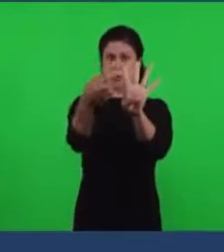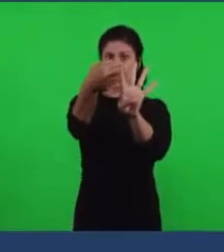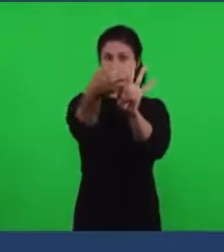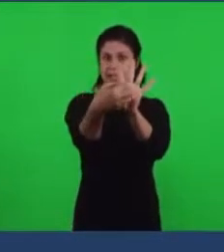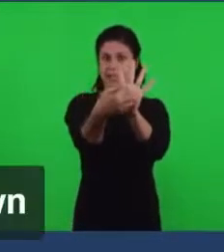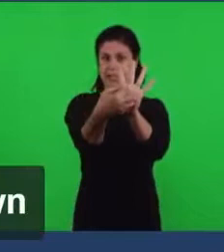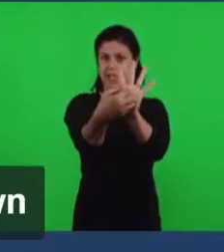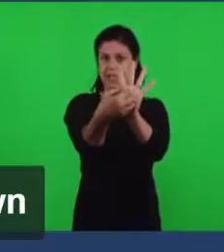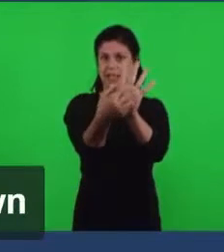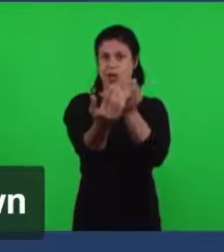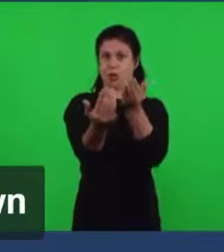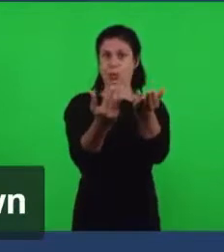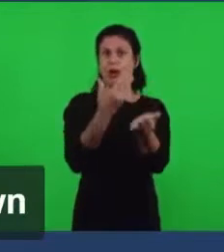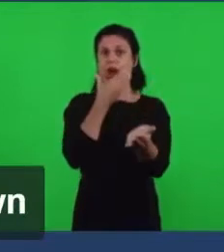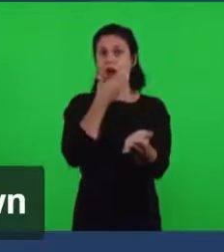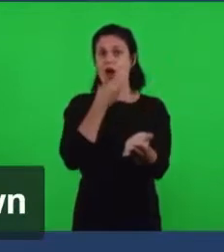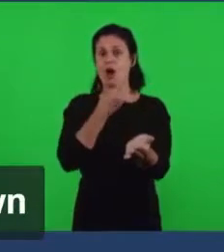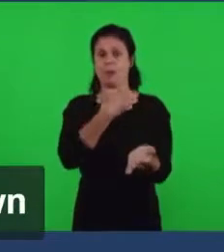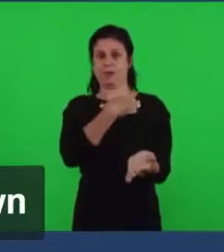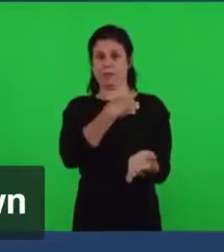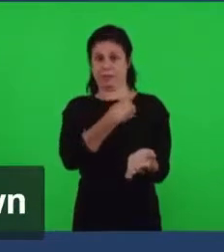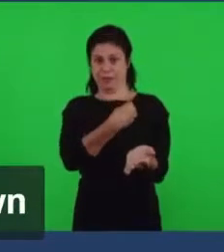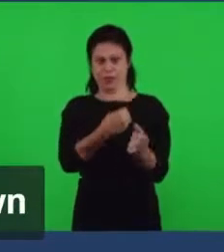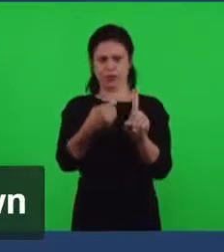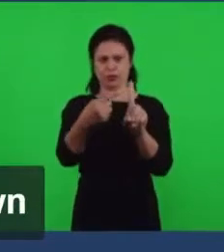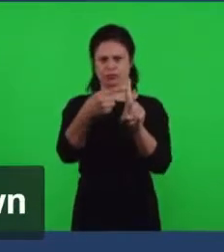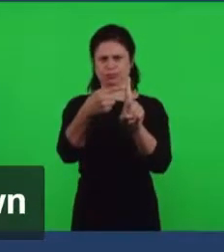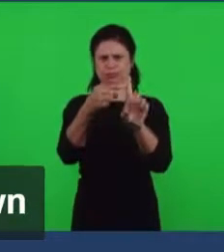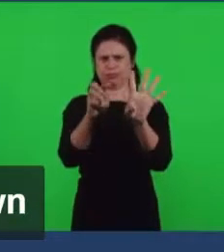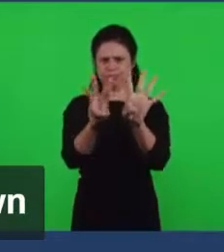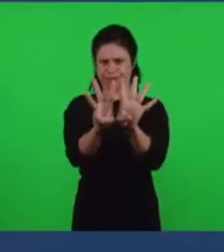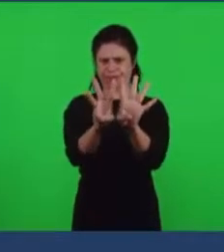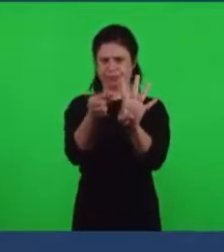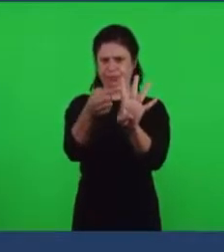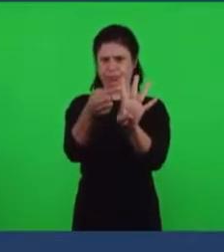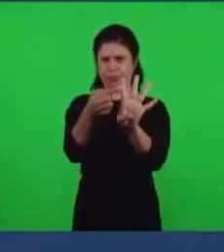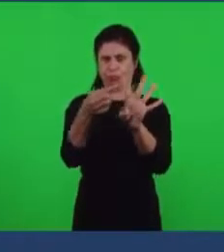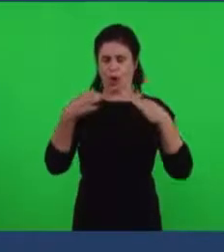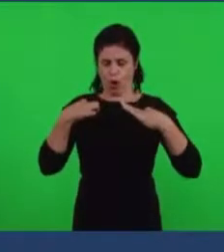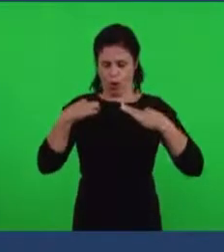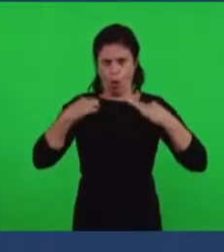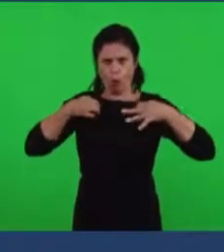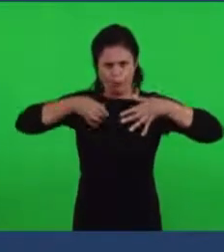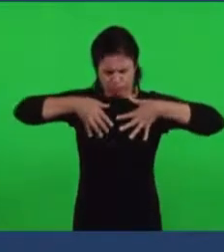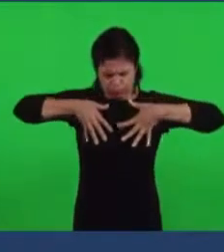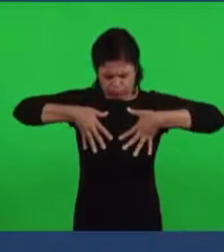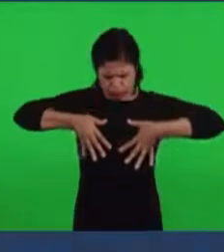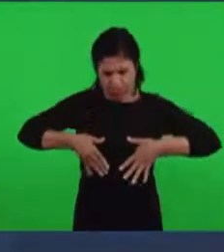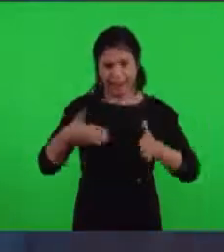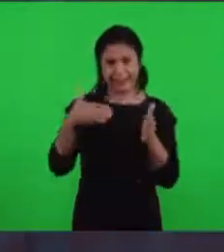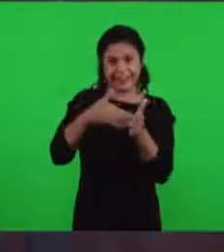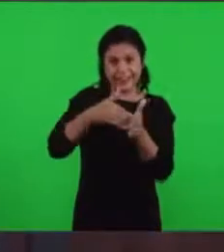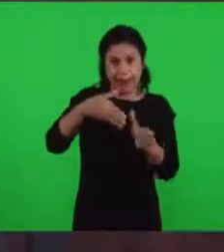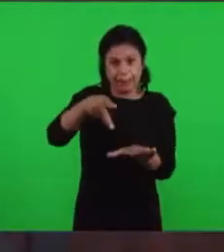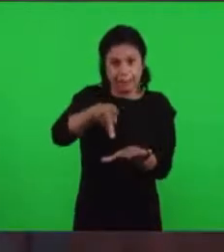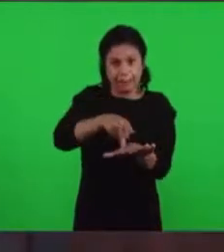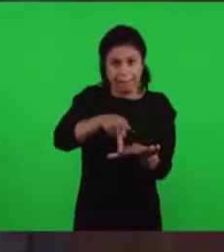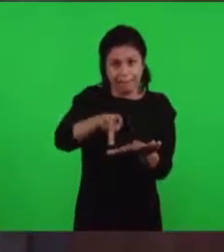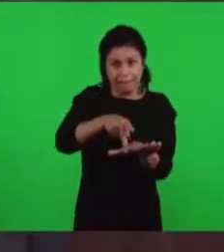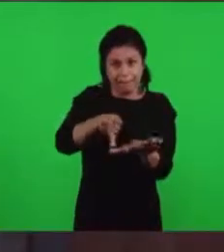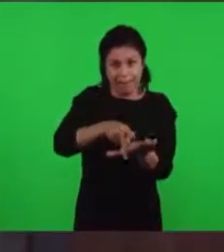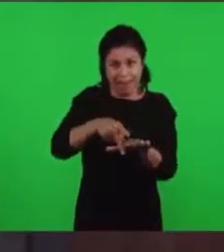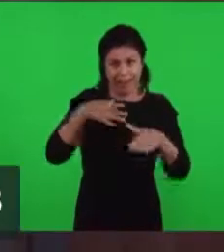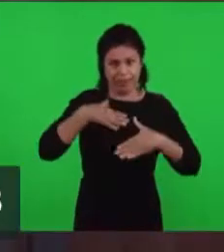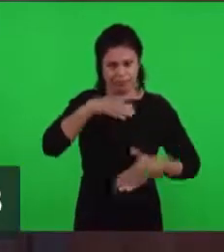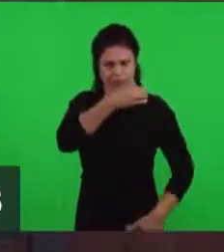ao filho do homem e ele estava vencendo até os pés de uma roupa comprida e cingido pelos